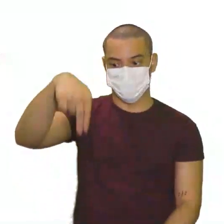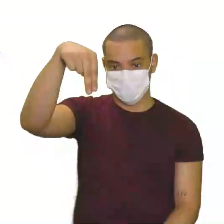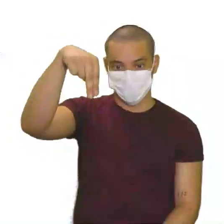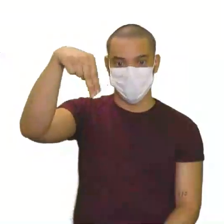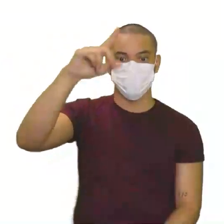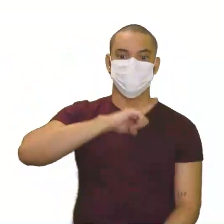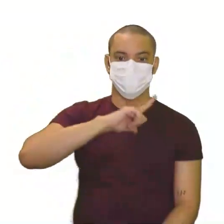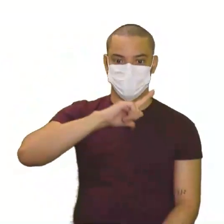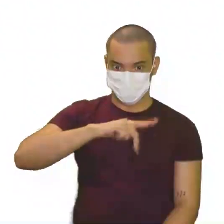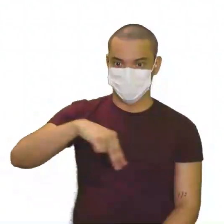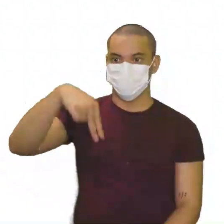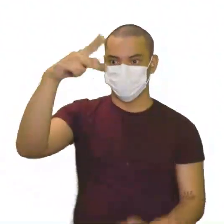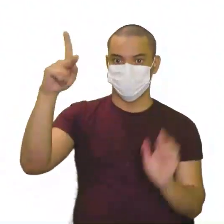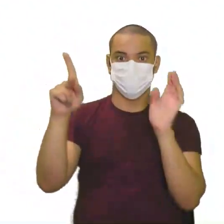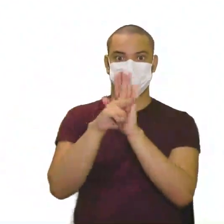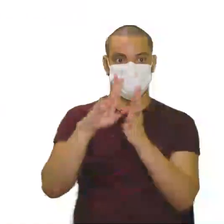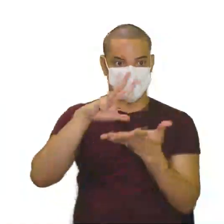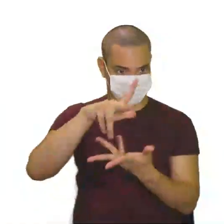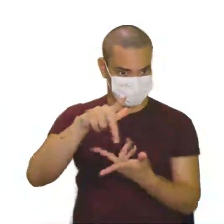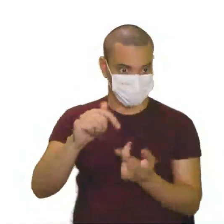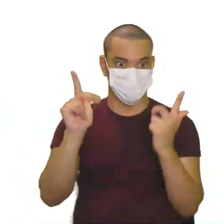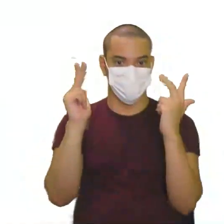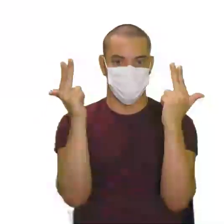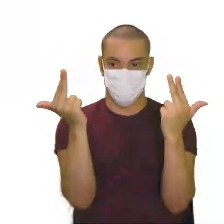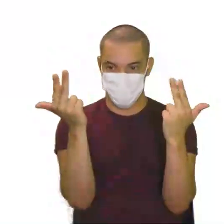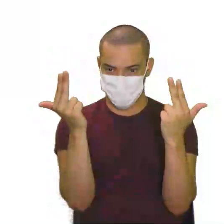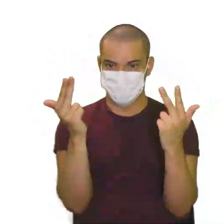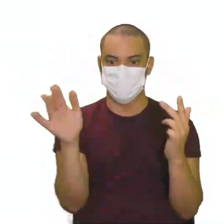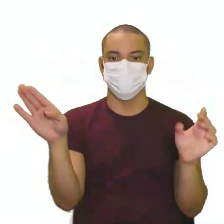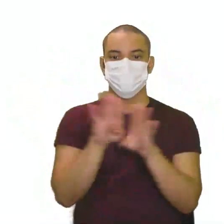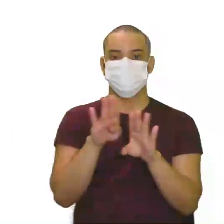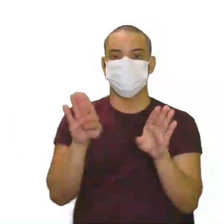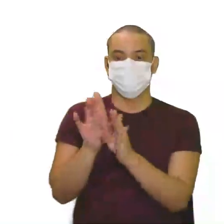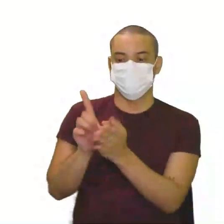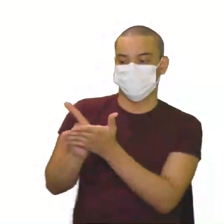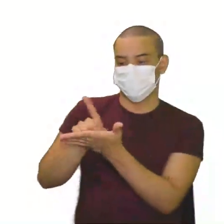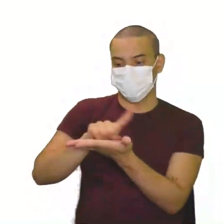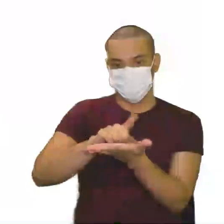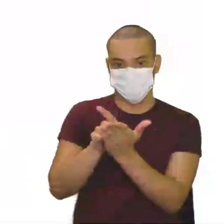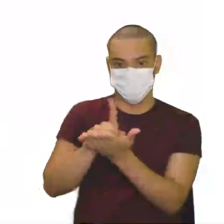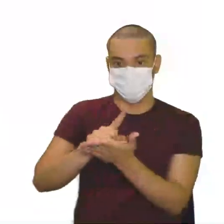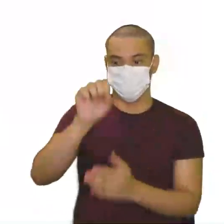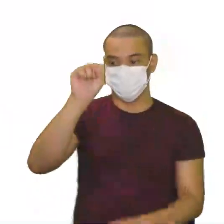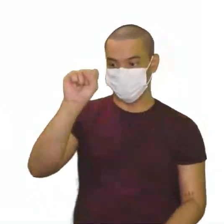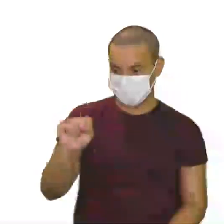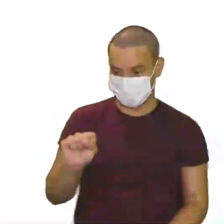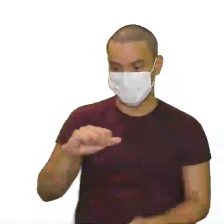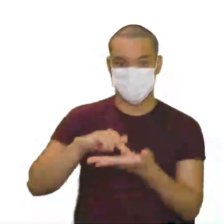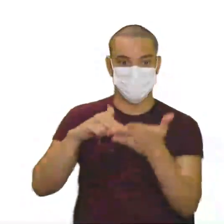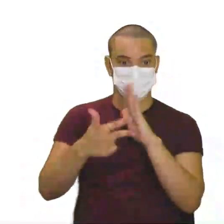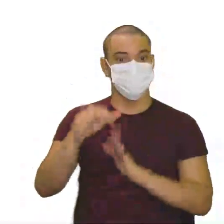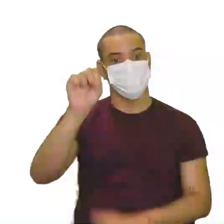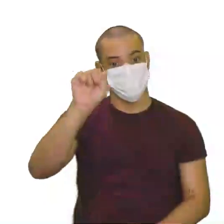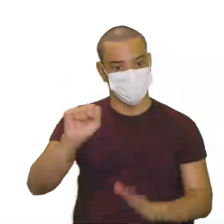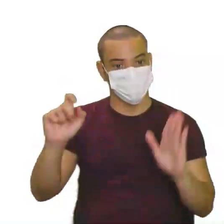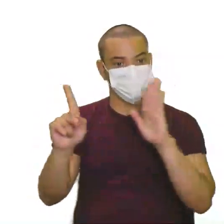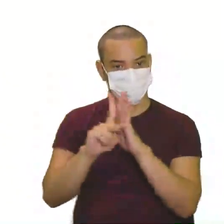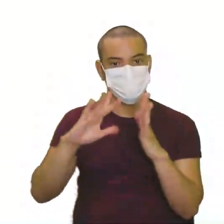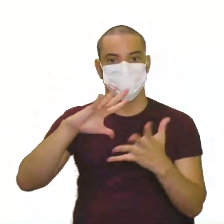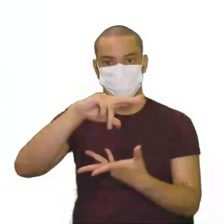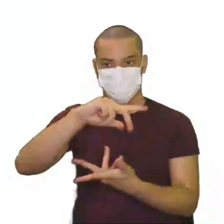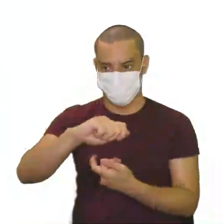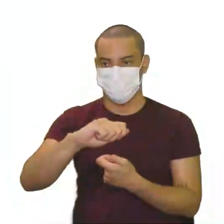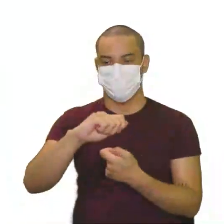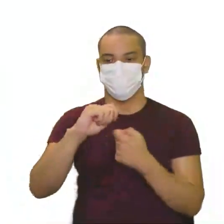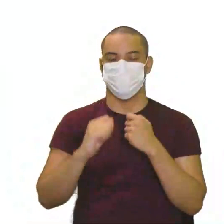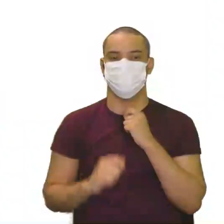bússola apontando para o norte da terra certo ele também tá falando que o sul da bússola tá apontando para o sul